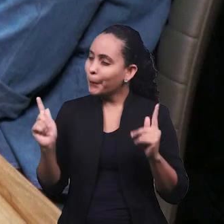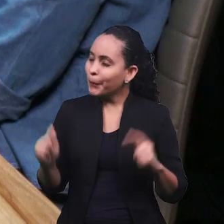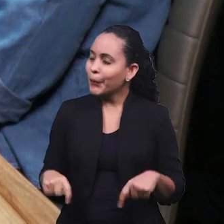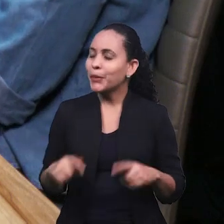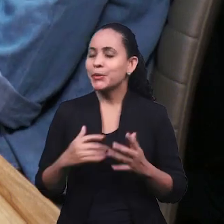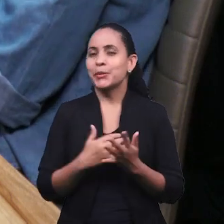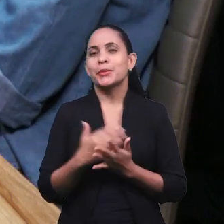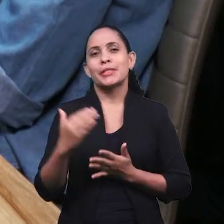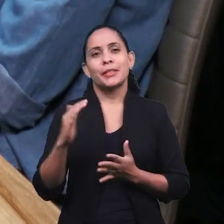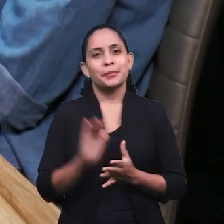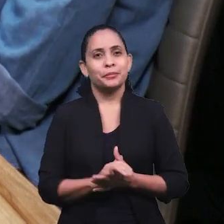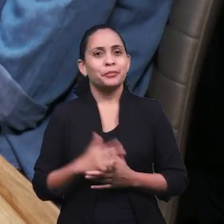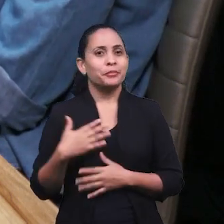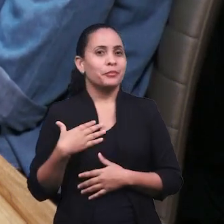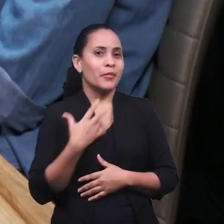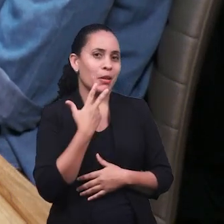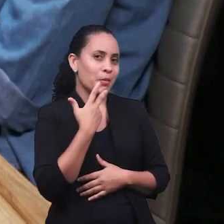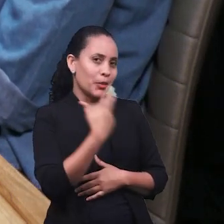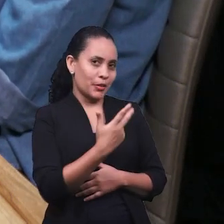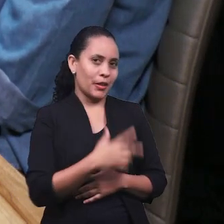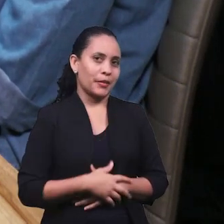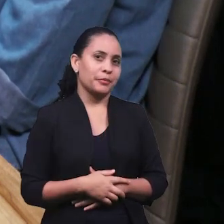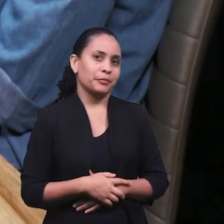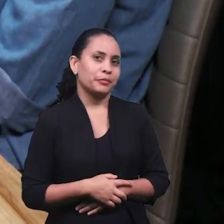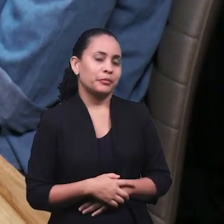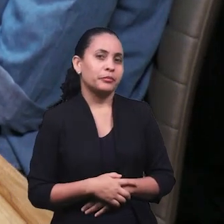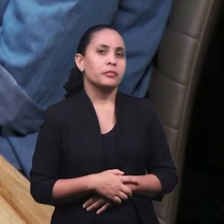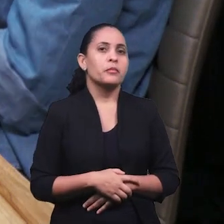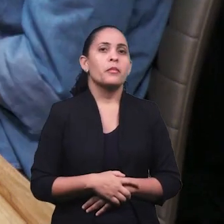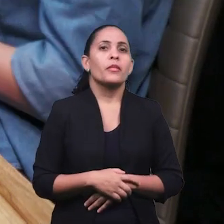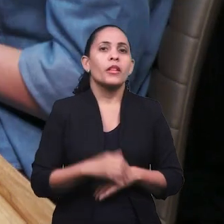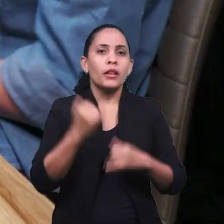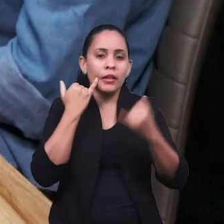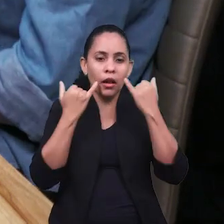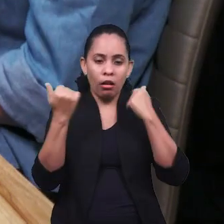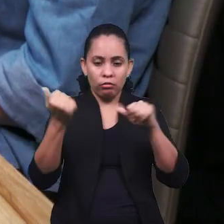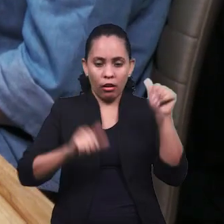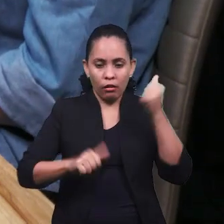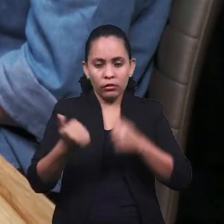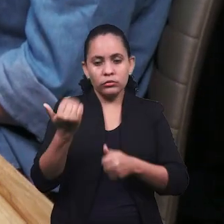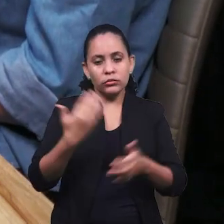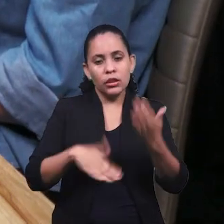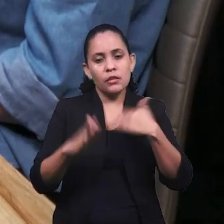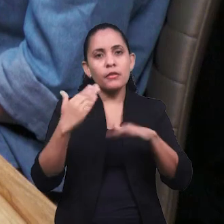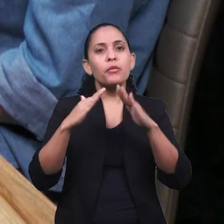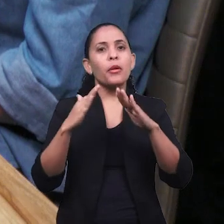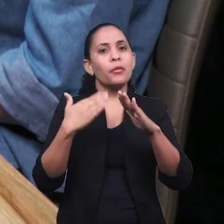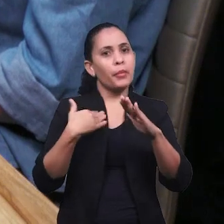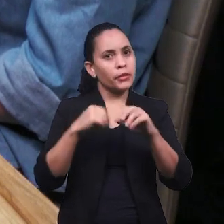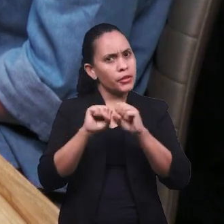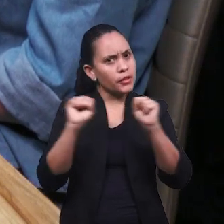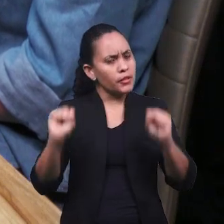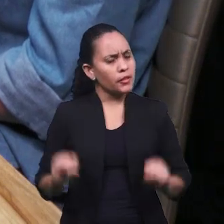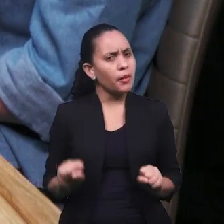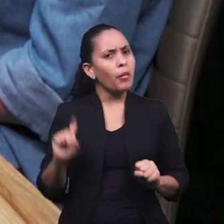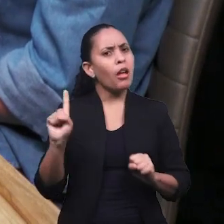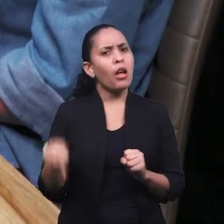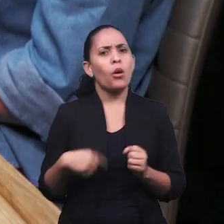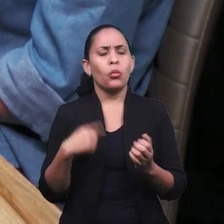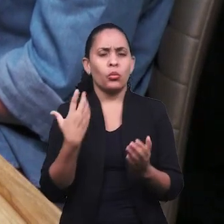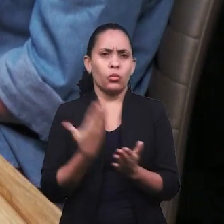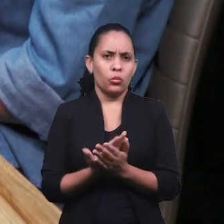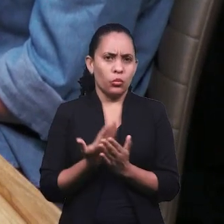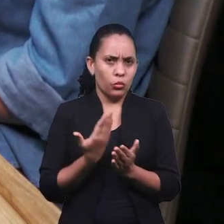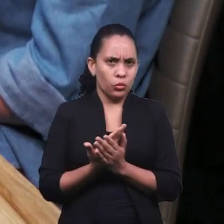mais suporte, né? Mais é, essa parte mais realmente voltado para o o gerenciamento, né? gerenciamento da parte de infraestrutura, Isso. realmente.